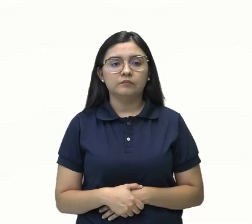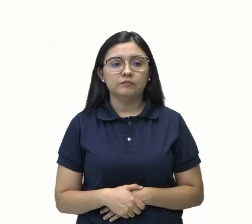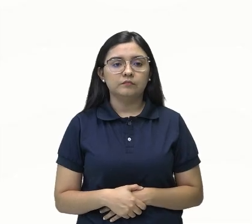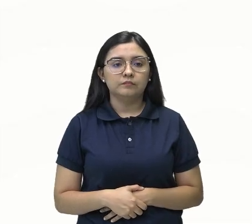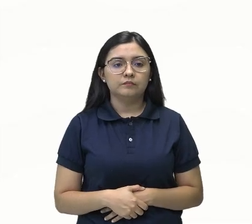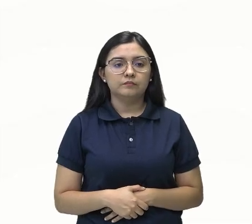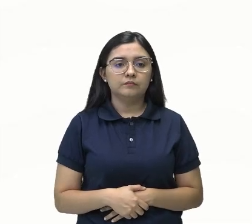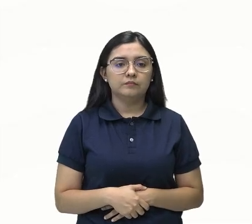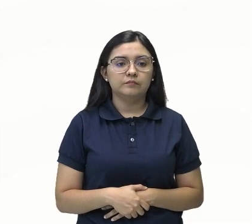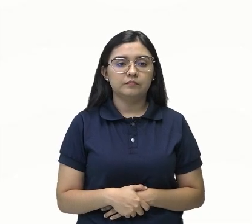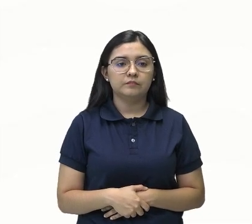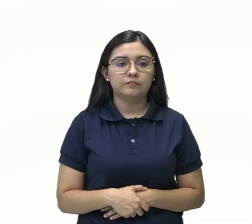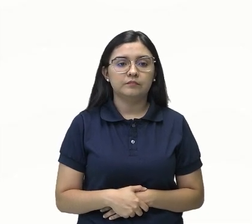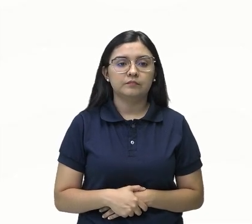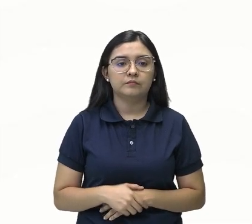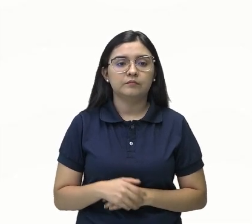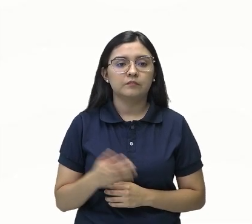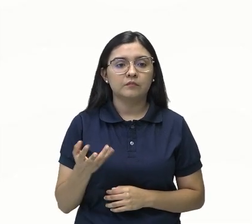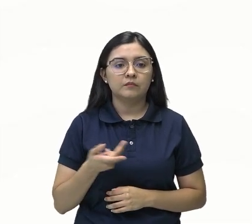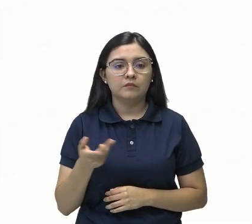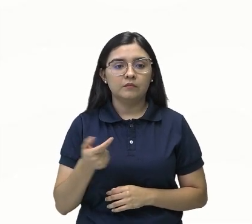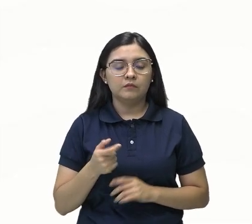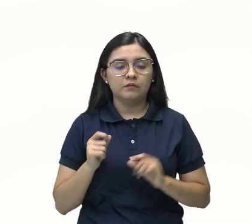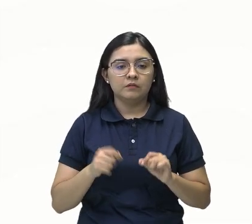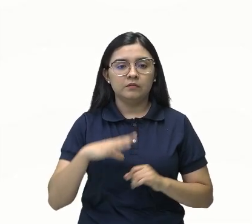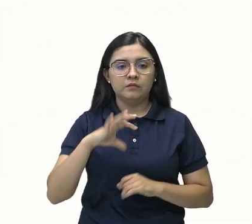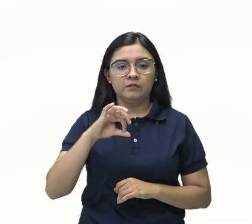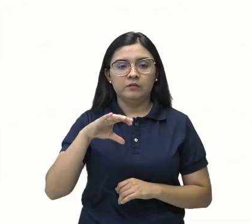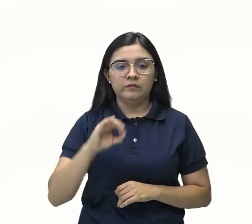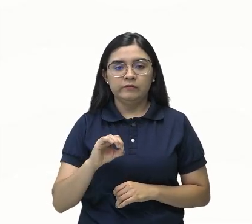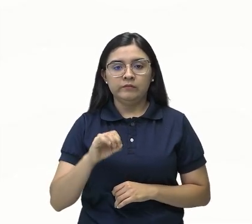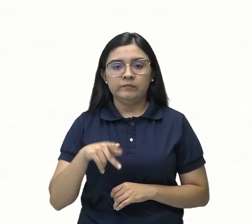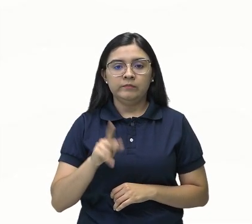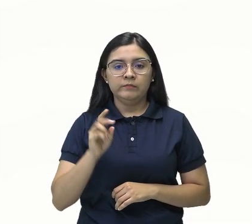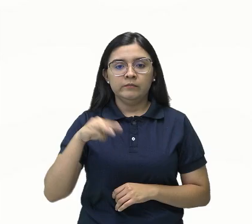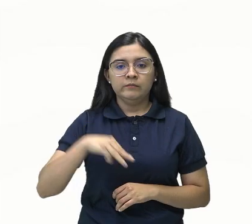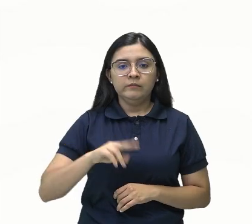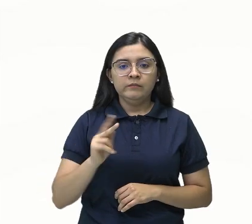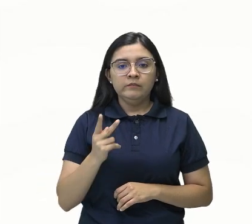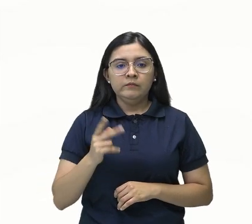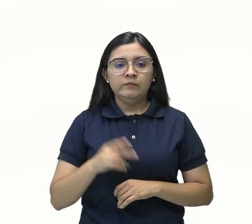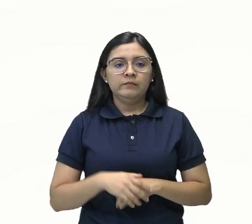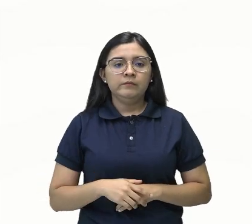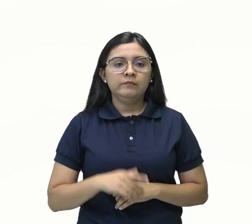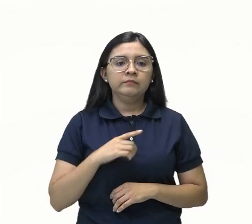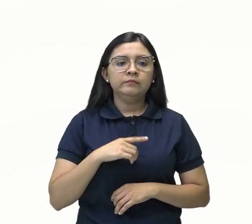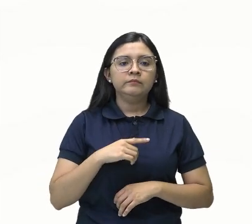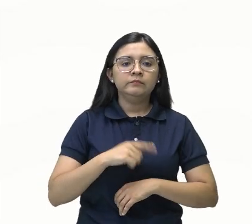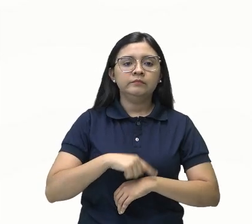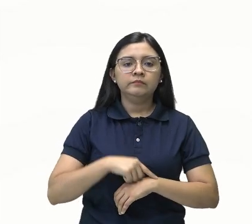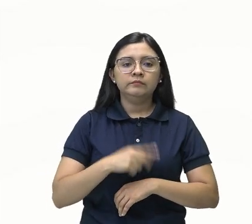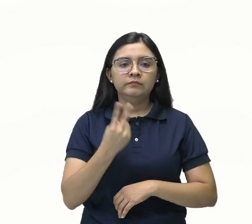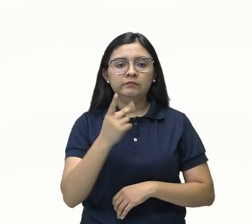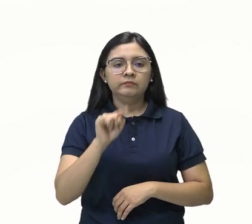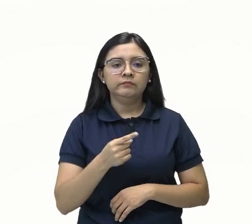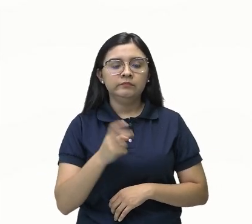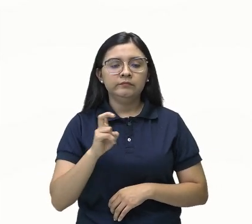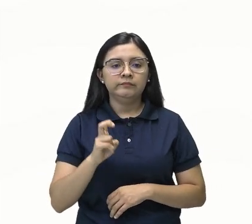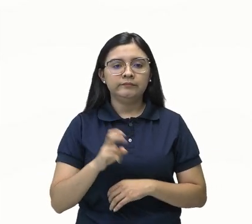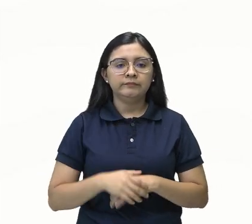Indo a uma velocidade média de 90 km por hora, levou 2 horas e